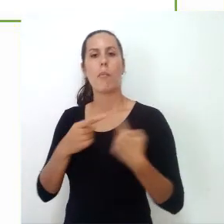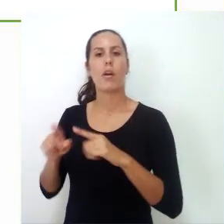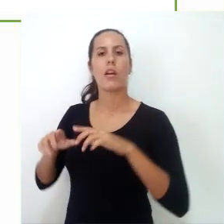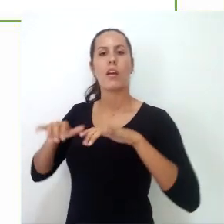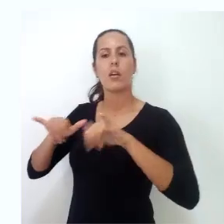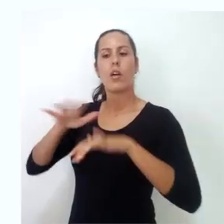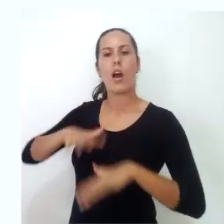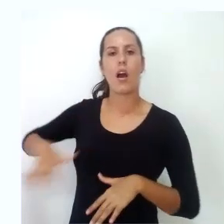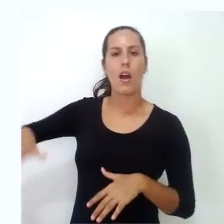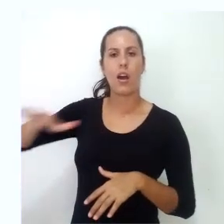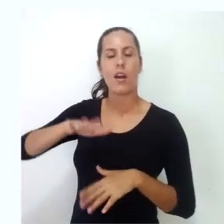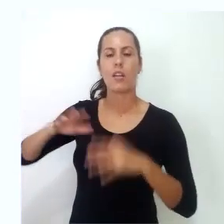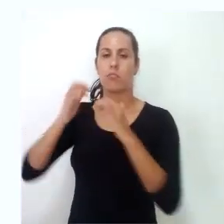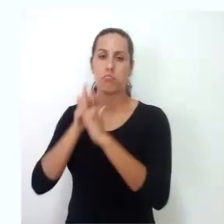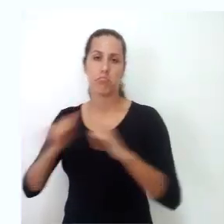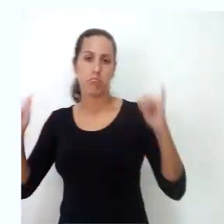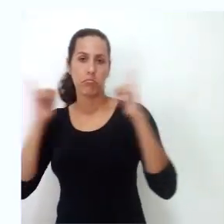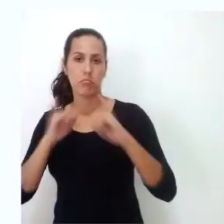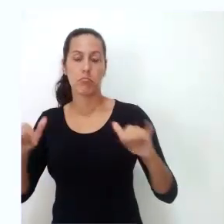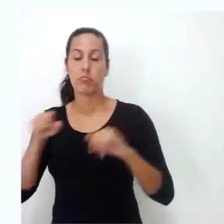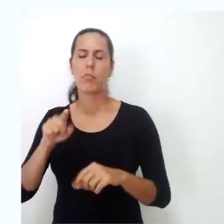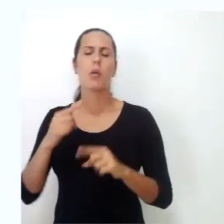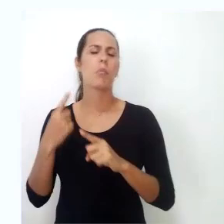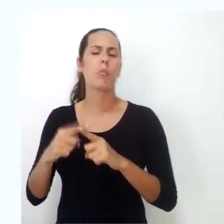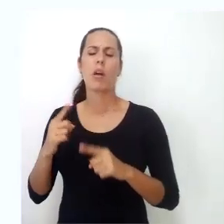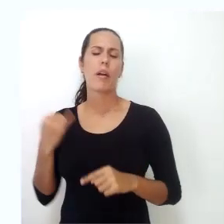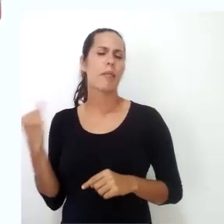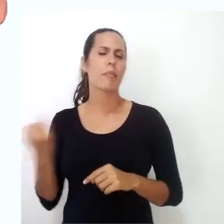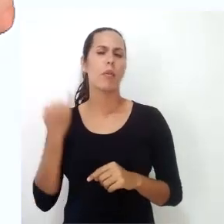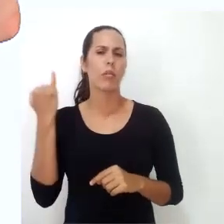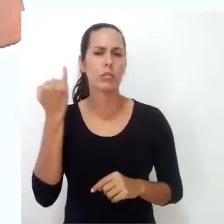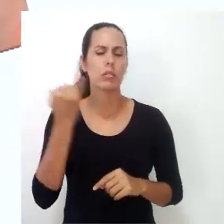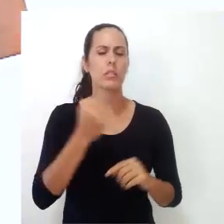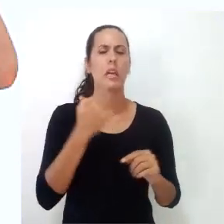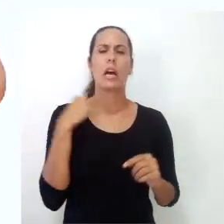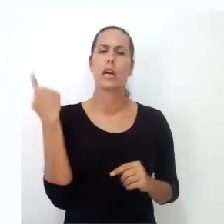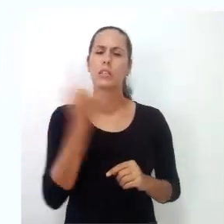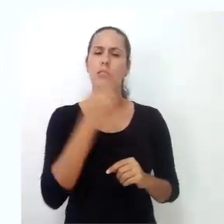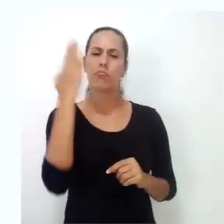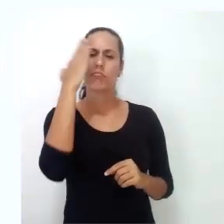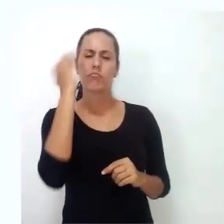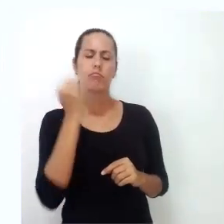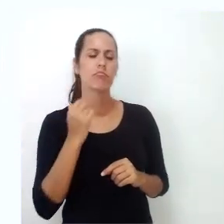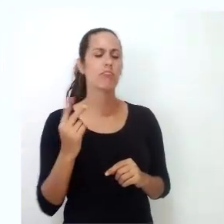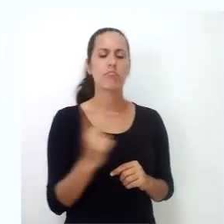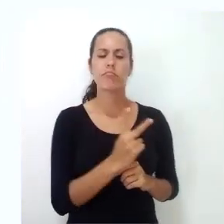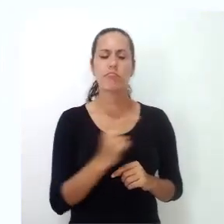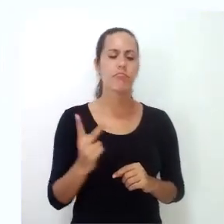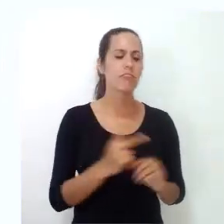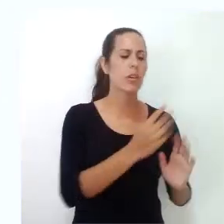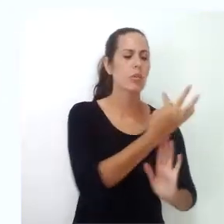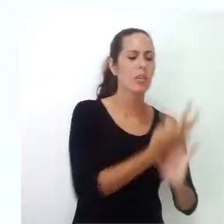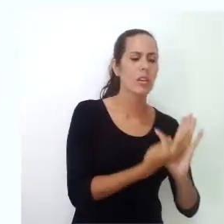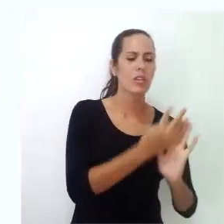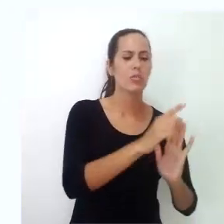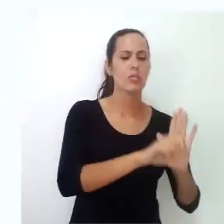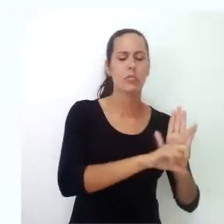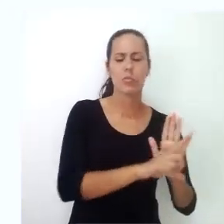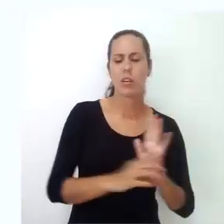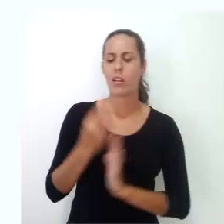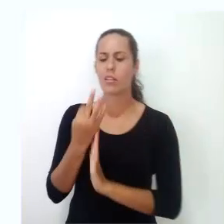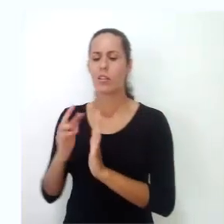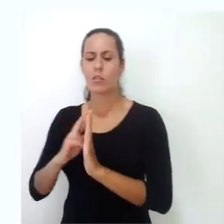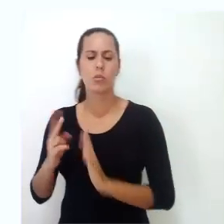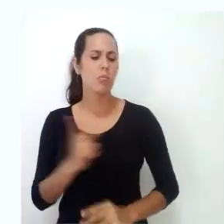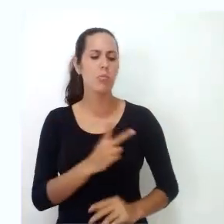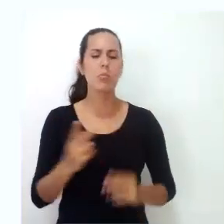vamos ver a importância de nós estudarmos os textos legais, normativos. É o seguinte, é você saber